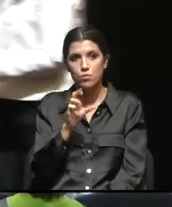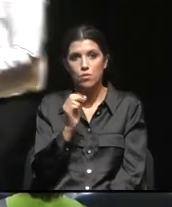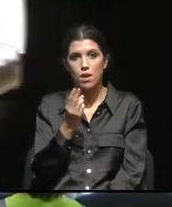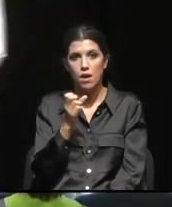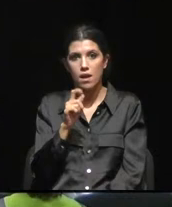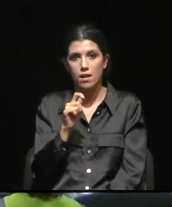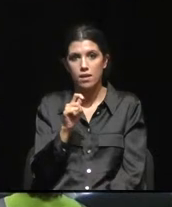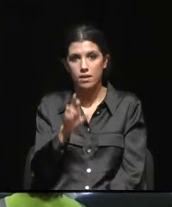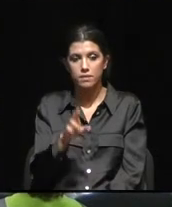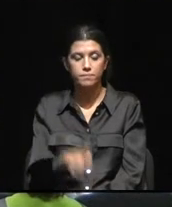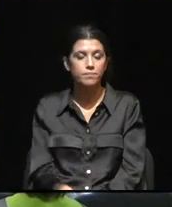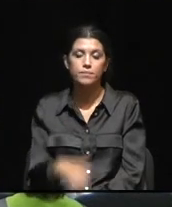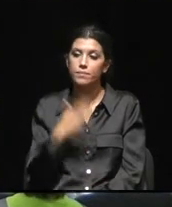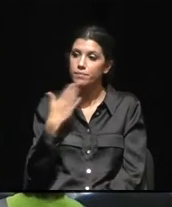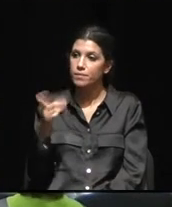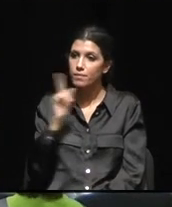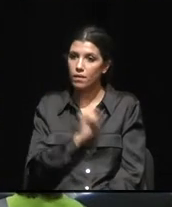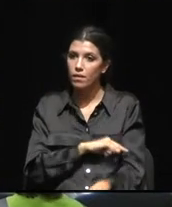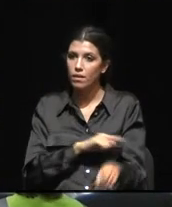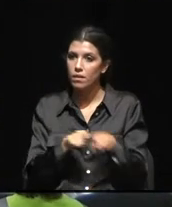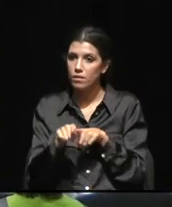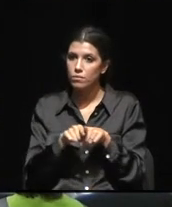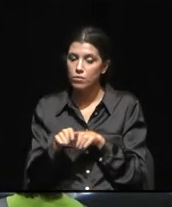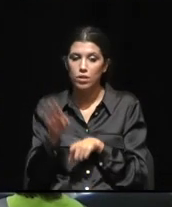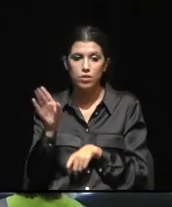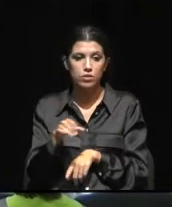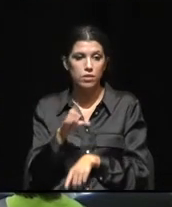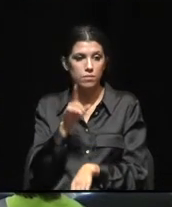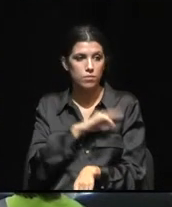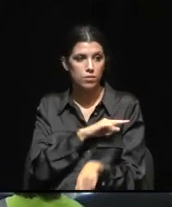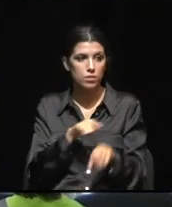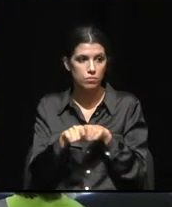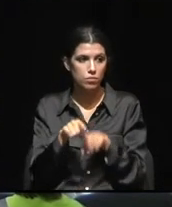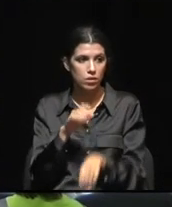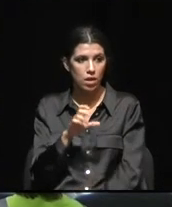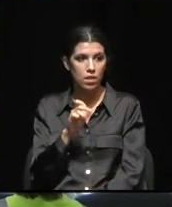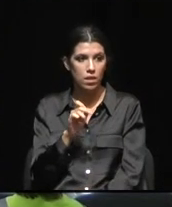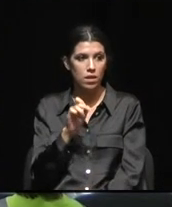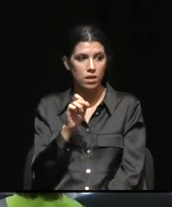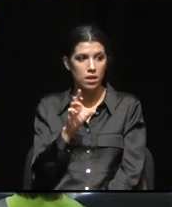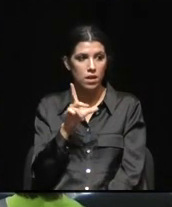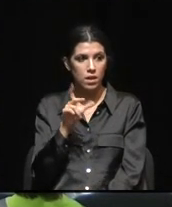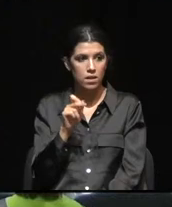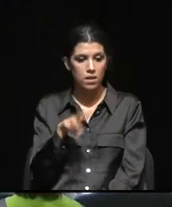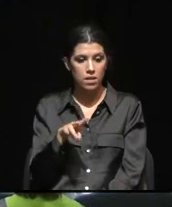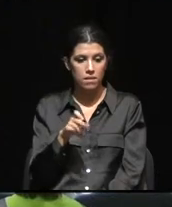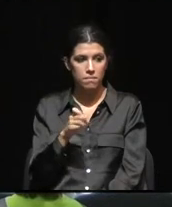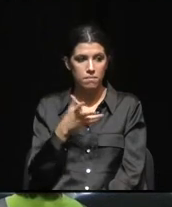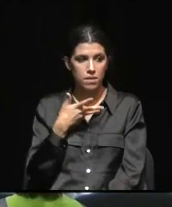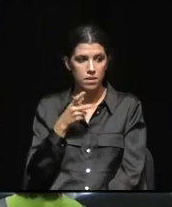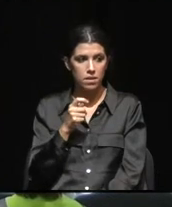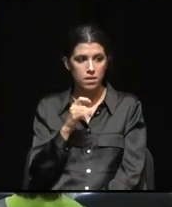obrigada muito obrigada senhora deputada chamo a deputada Carla madeira para apresentar o voto do